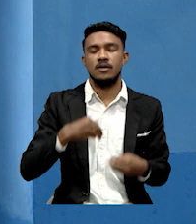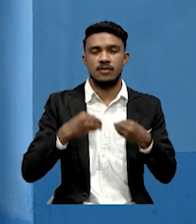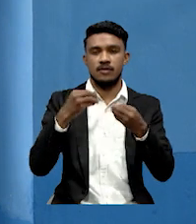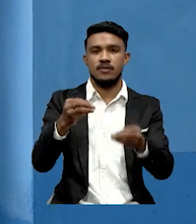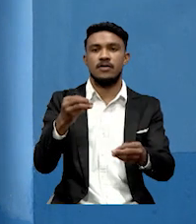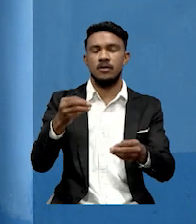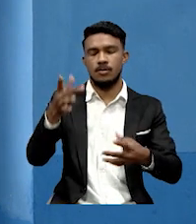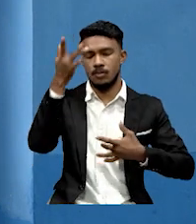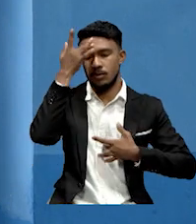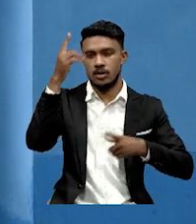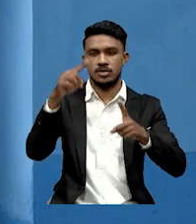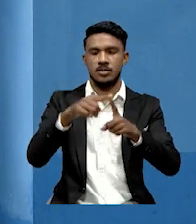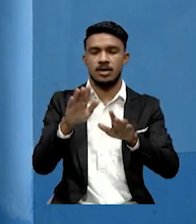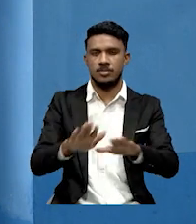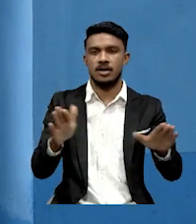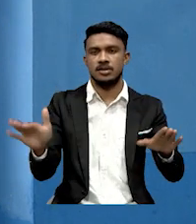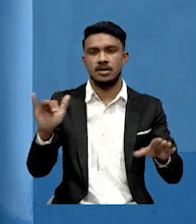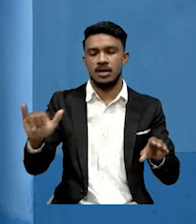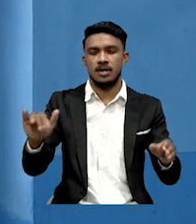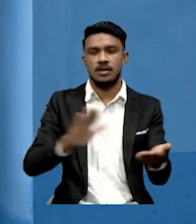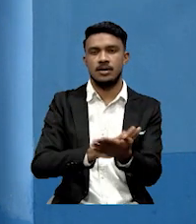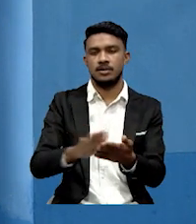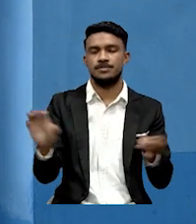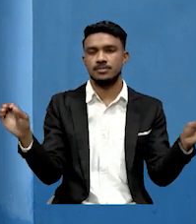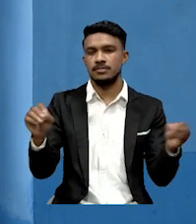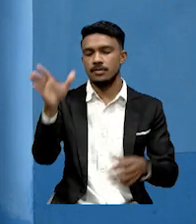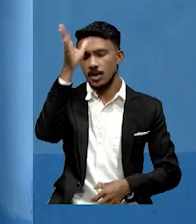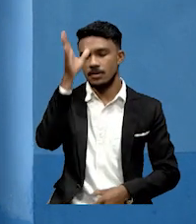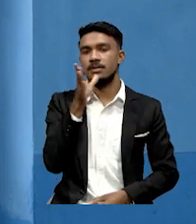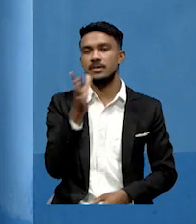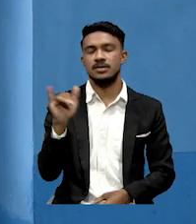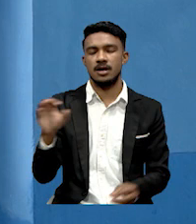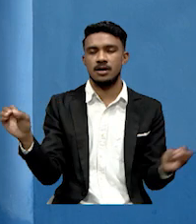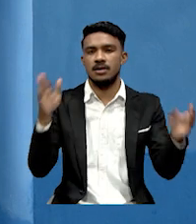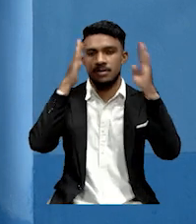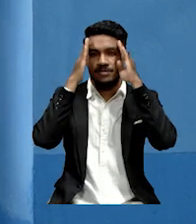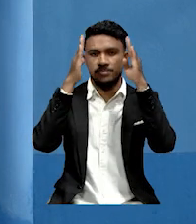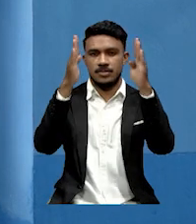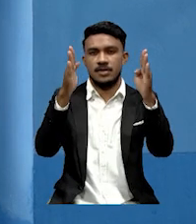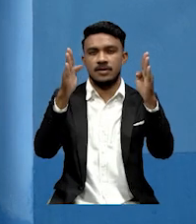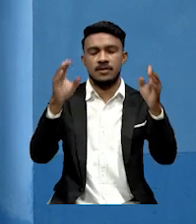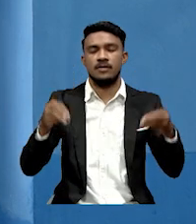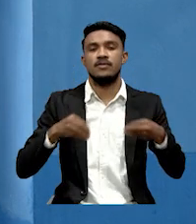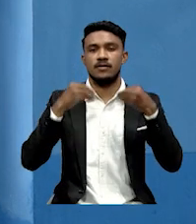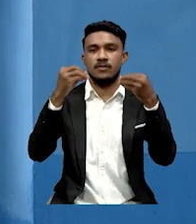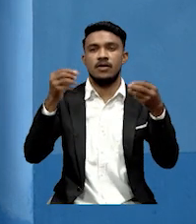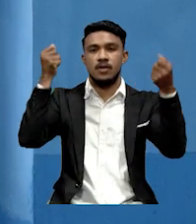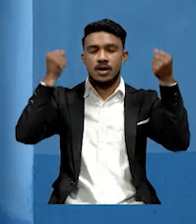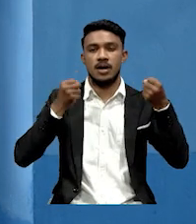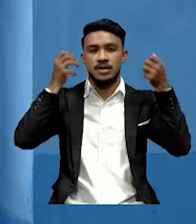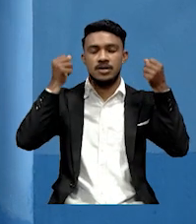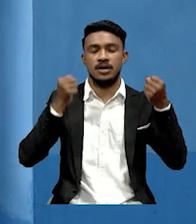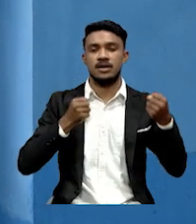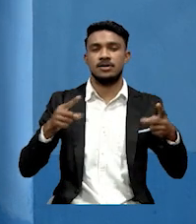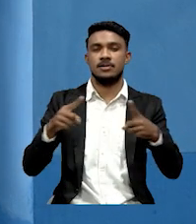labari sira, higiene pessoal ba labari sira, danuma ina amasira la dona atenção, fo haris labari sira,